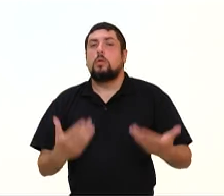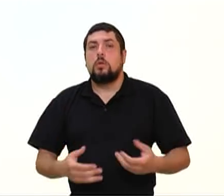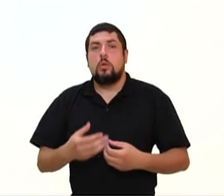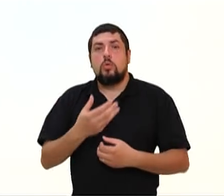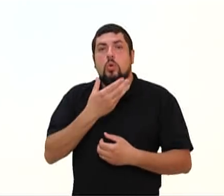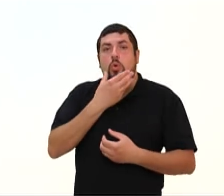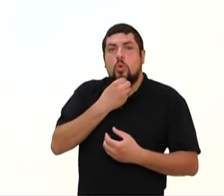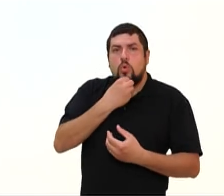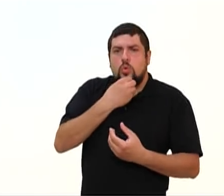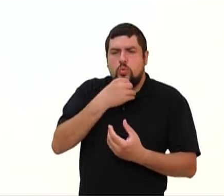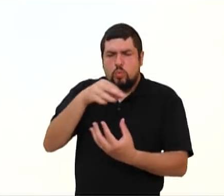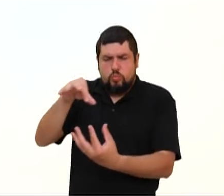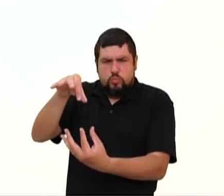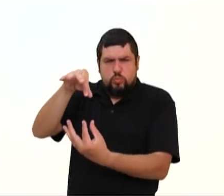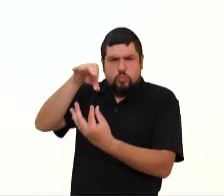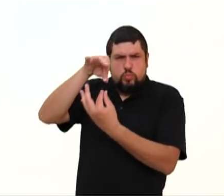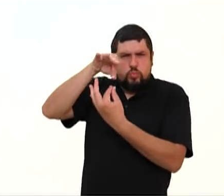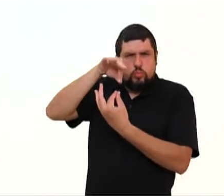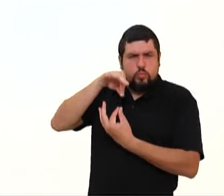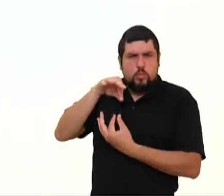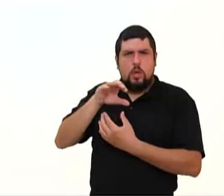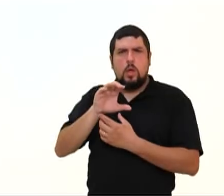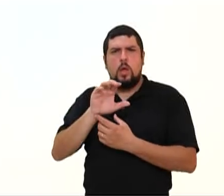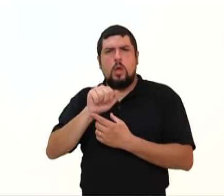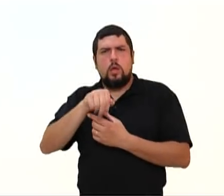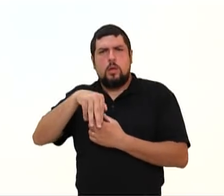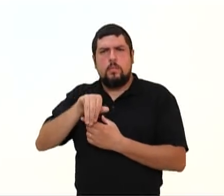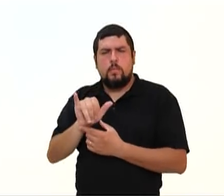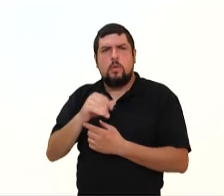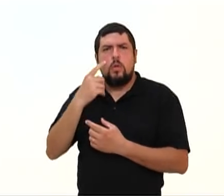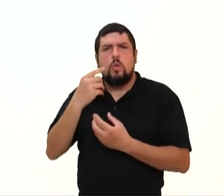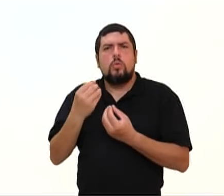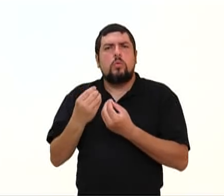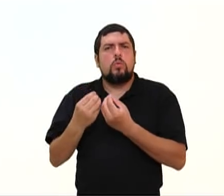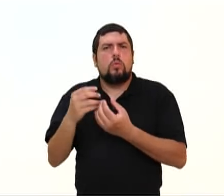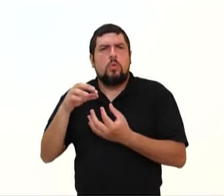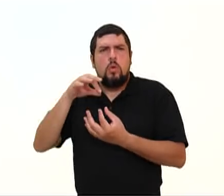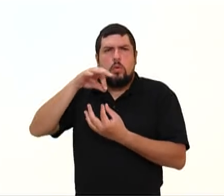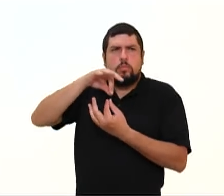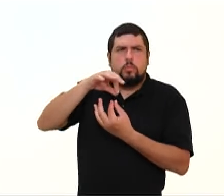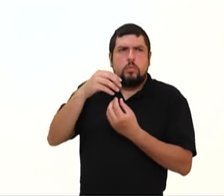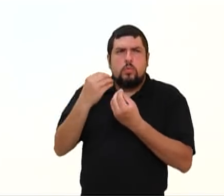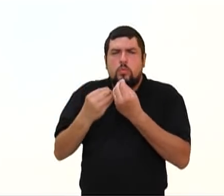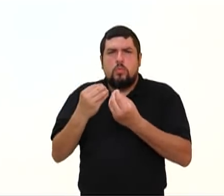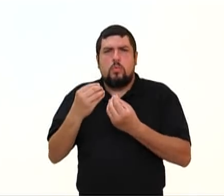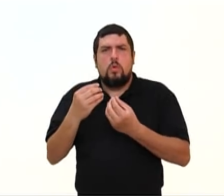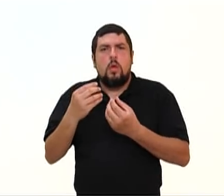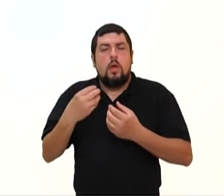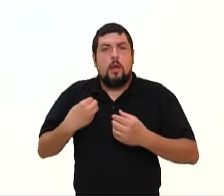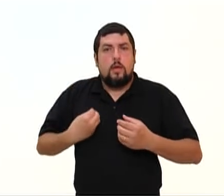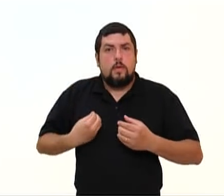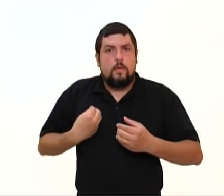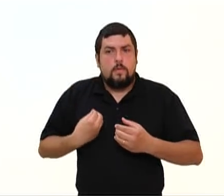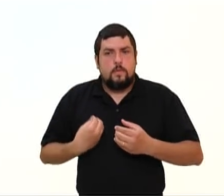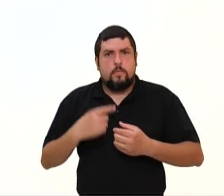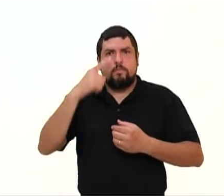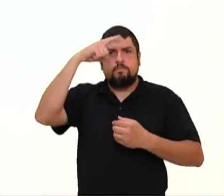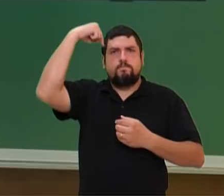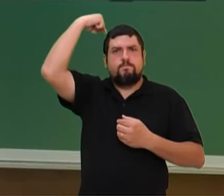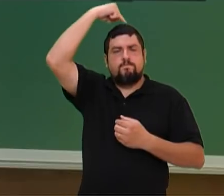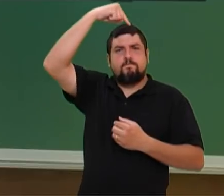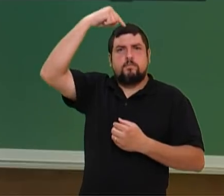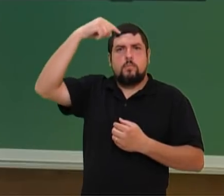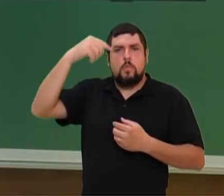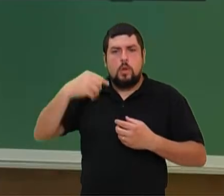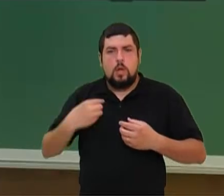kami um componente natural, um ideal celeste a ser seguido nesta vida. Um modelo de vivência que